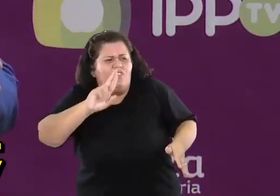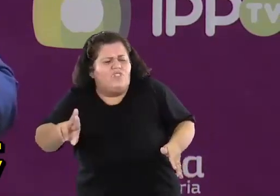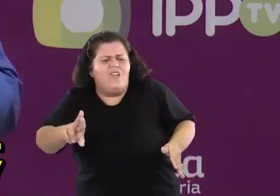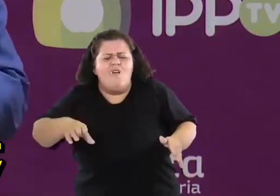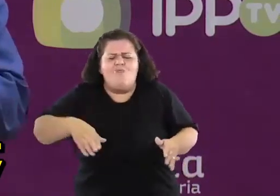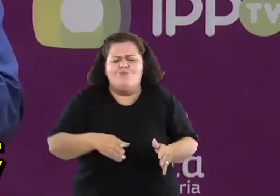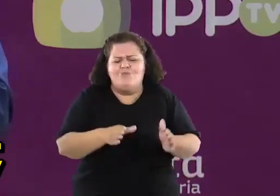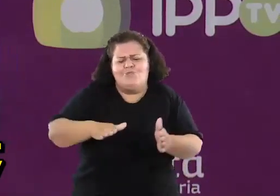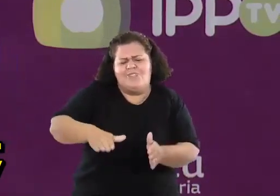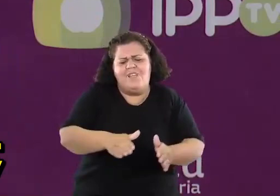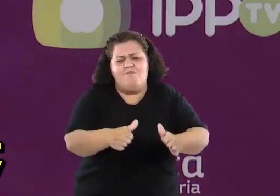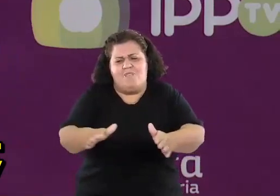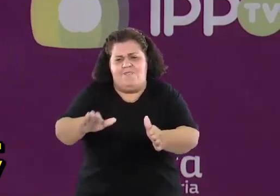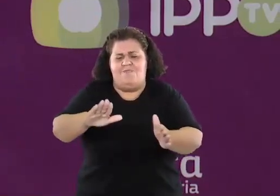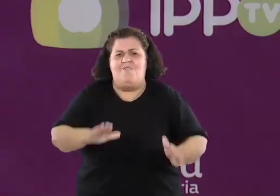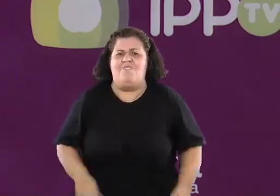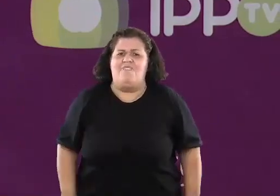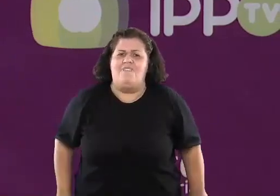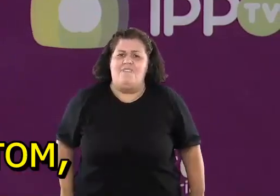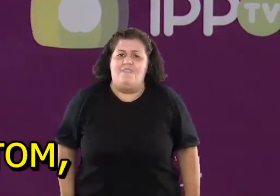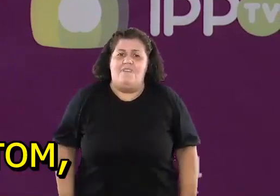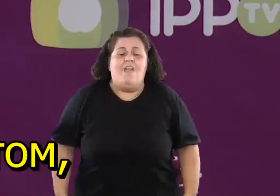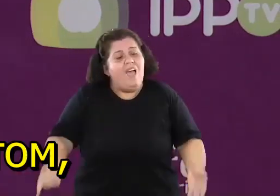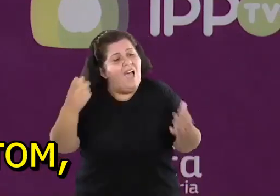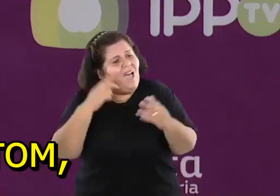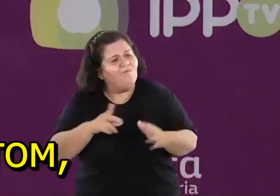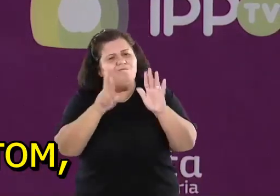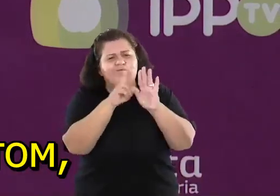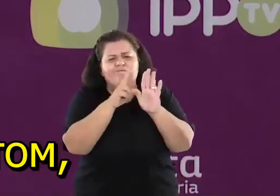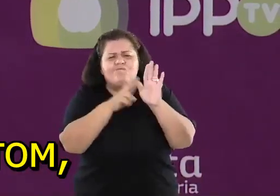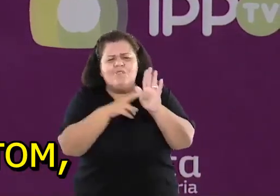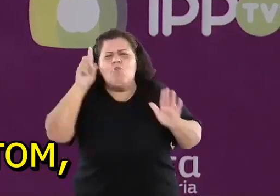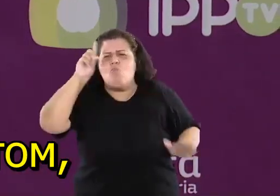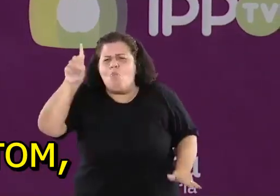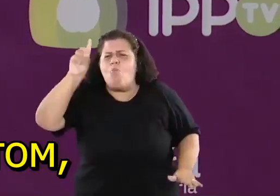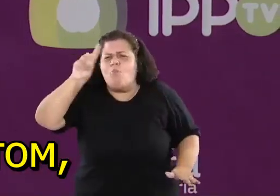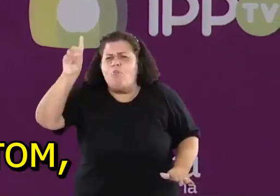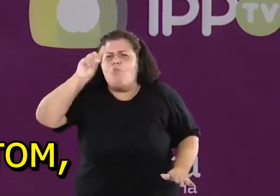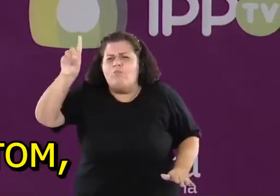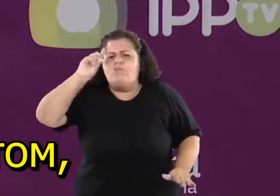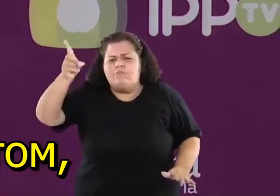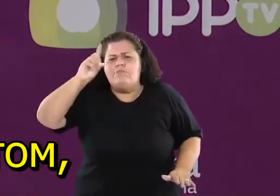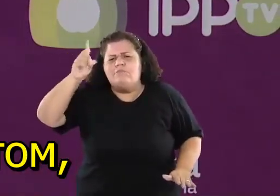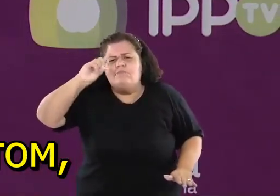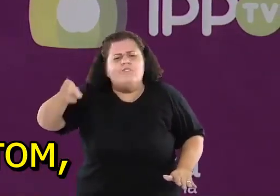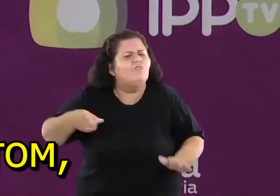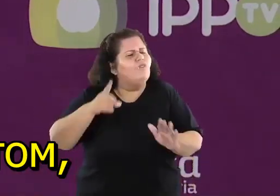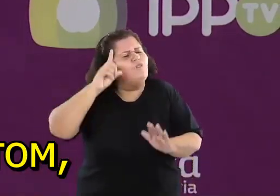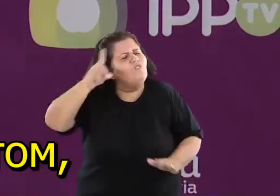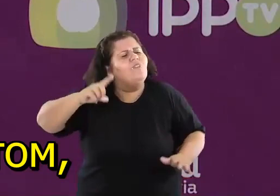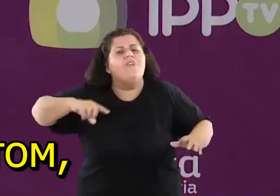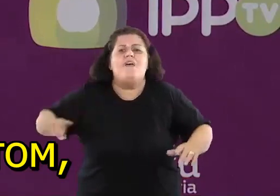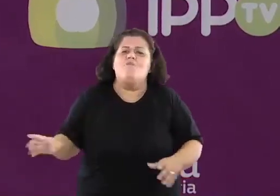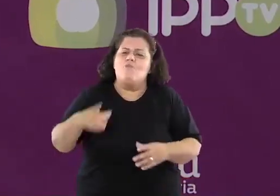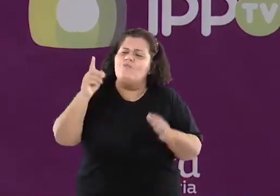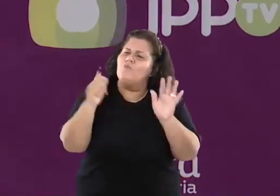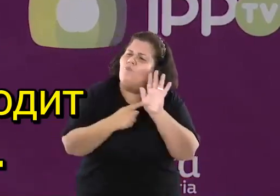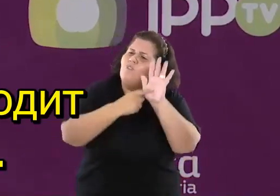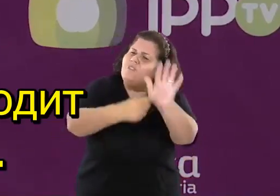religião do caminho e você está seguindo a Cristo. A rotina é transformada num cenário de encontro com